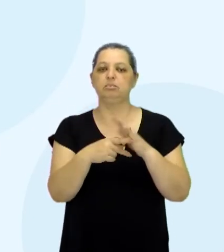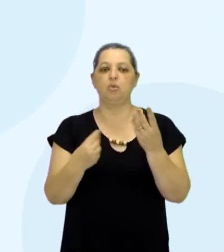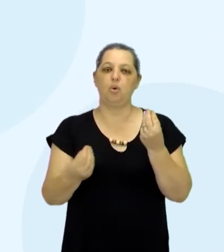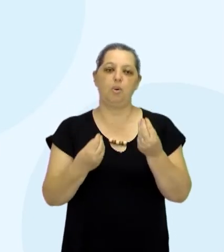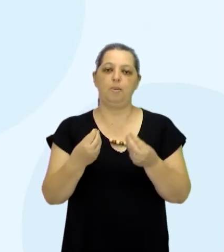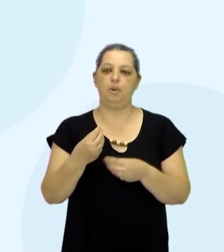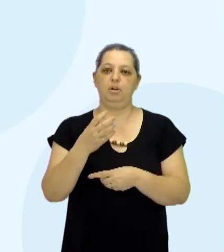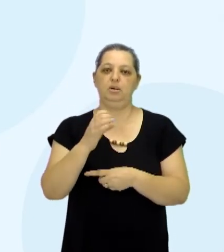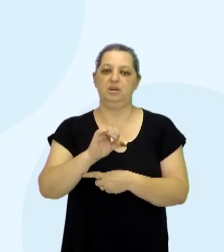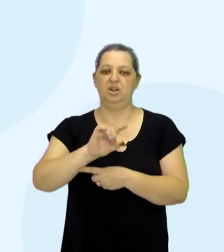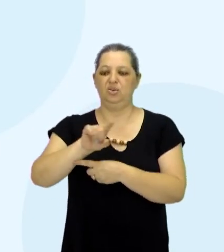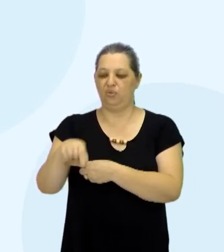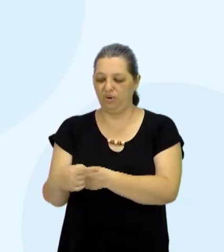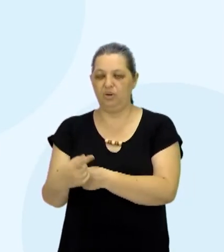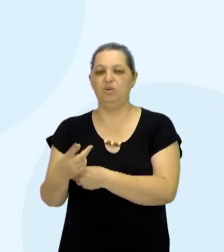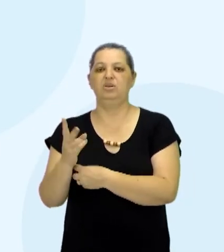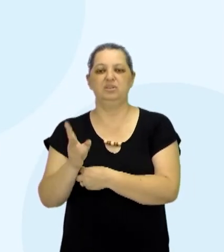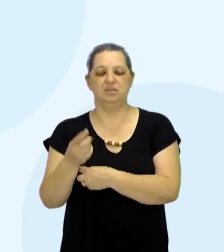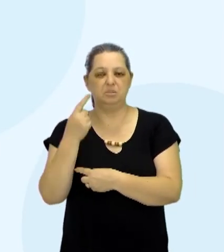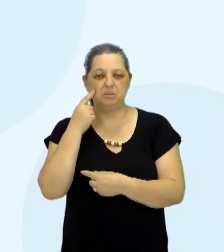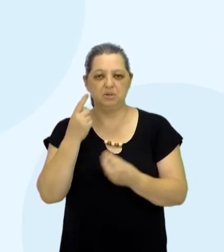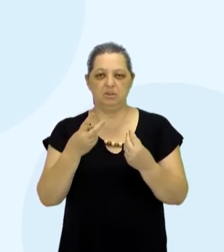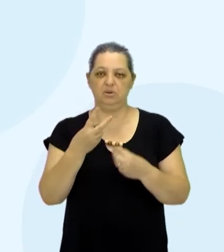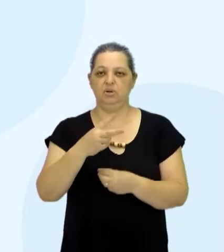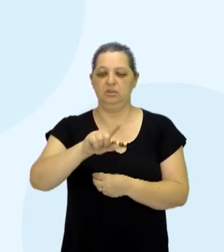0, que é o número decimal de